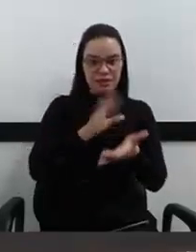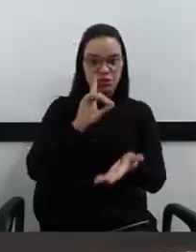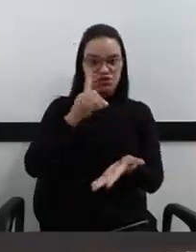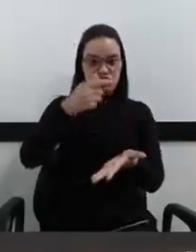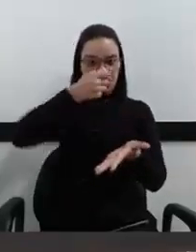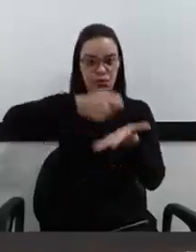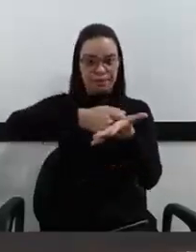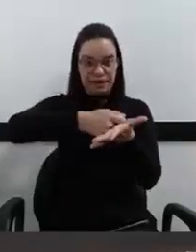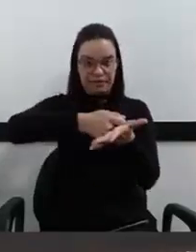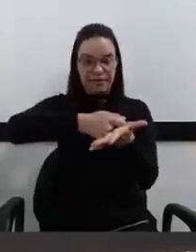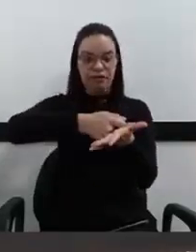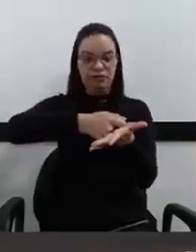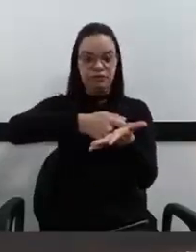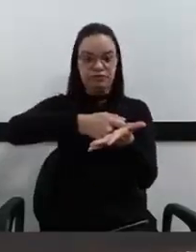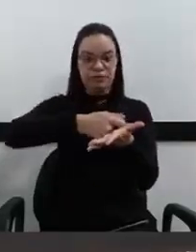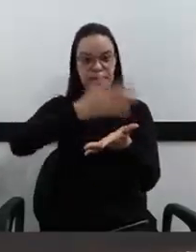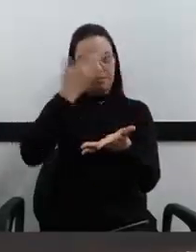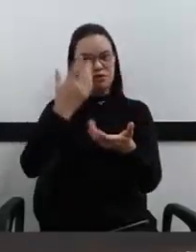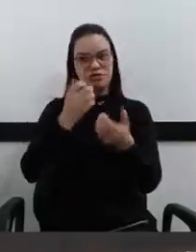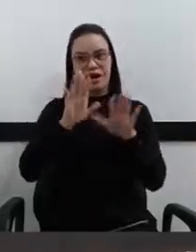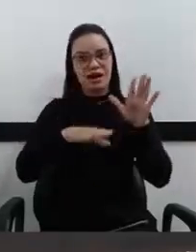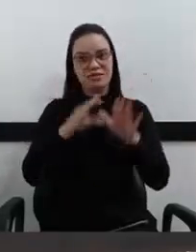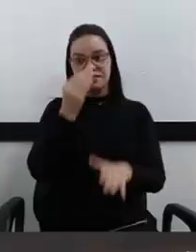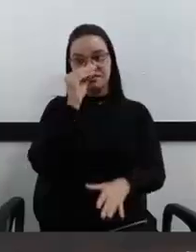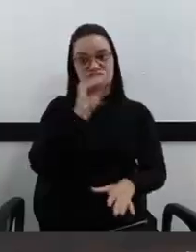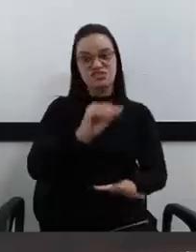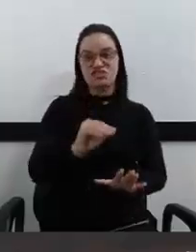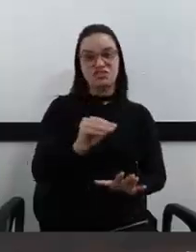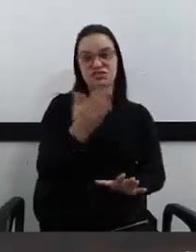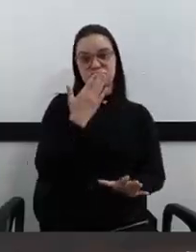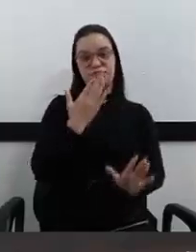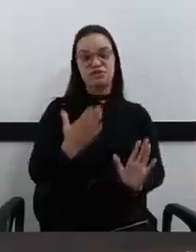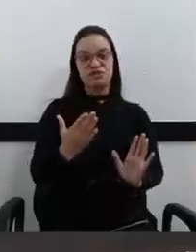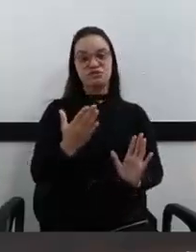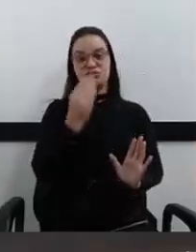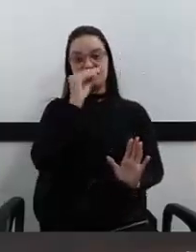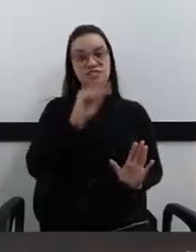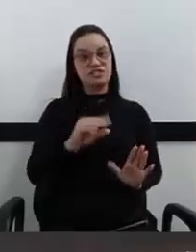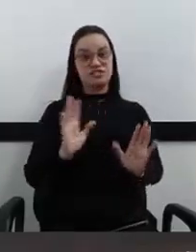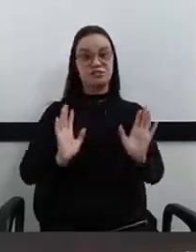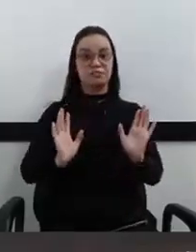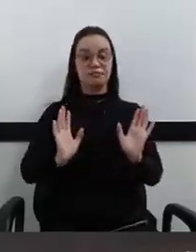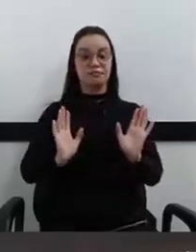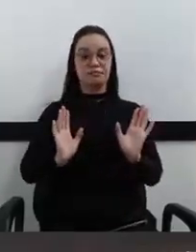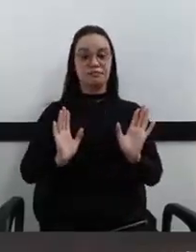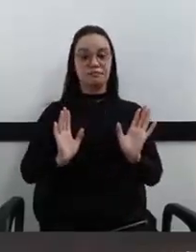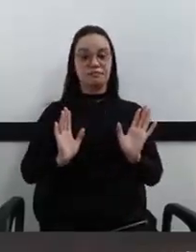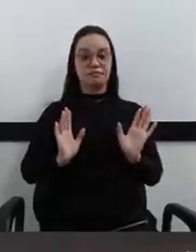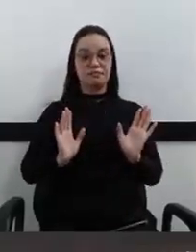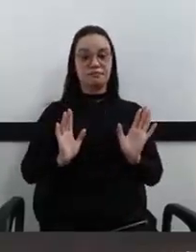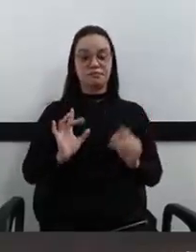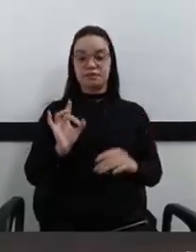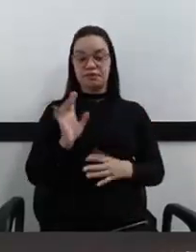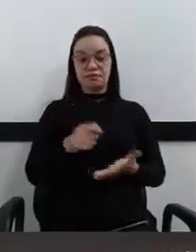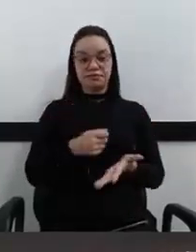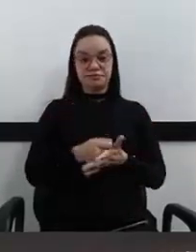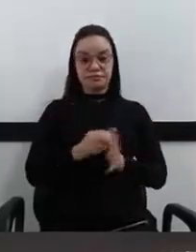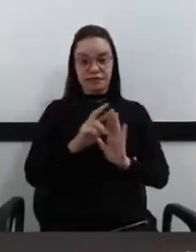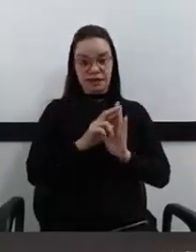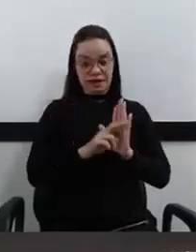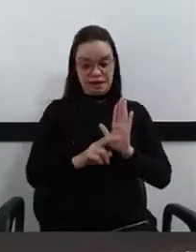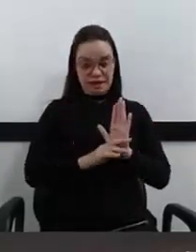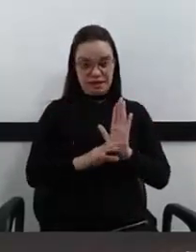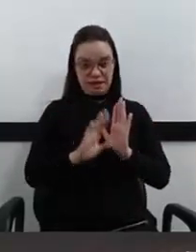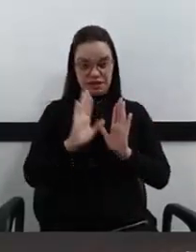data do efetivo pagamento, a pessoa pode desistir do pedido. Hoje é feito dessa maneira. É só aplicar a mesma regra que